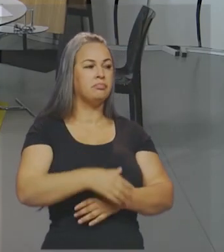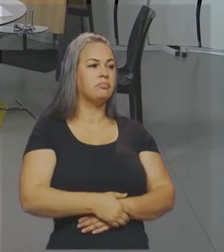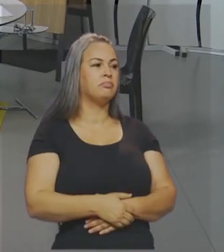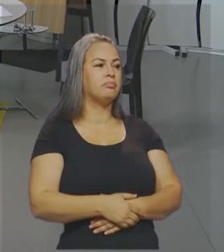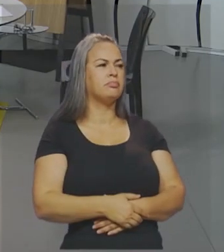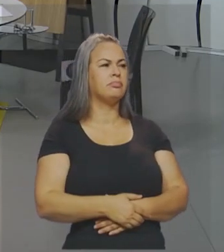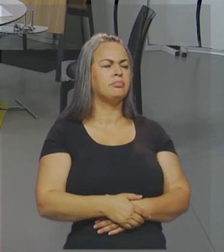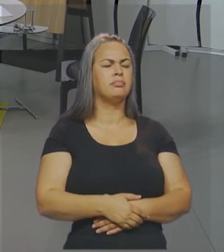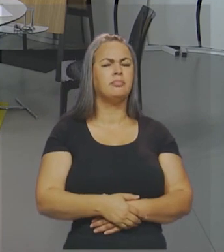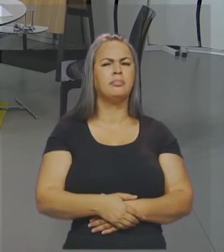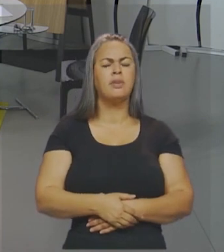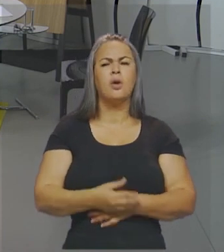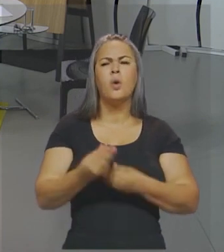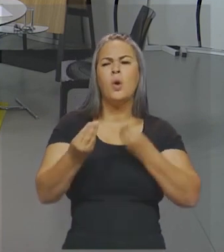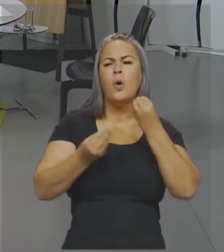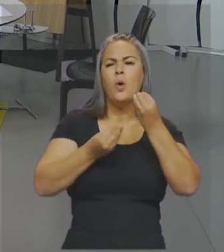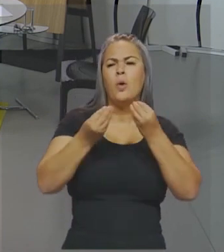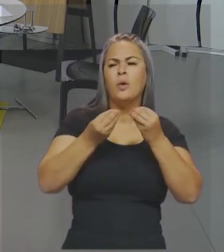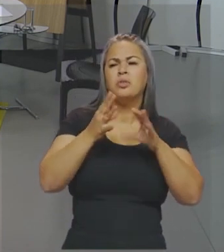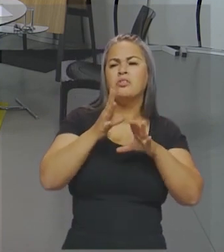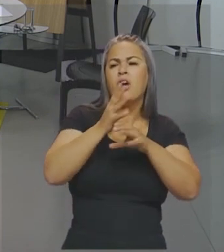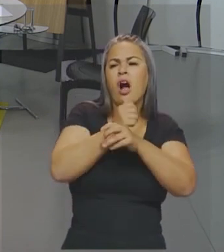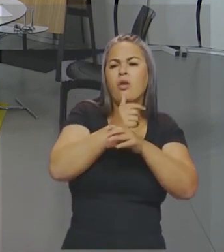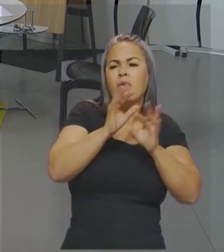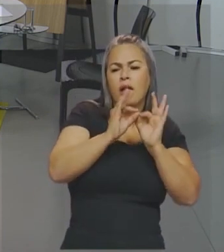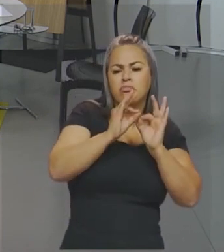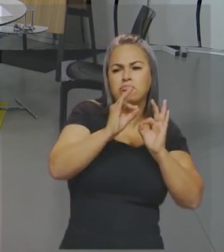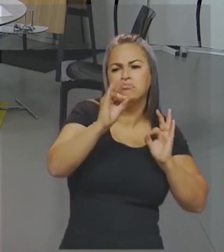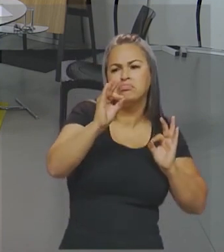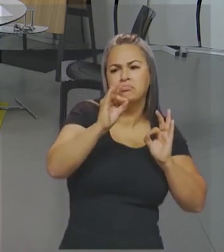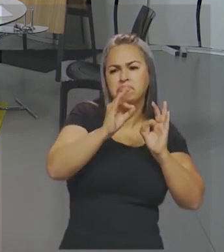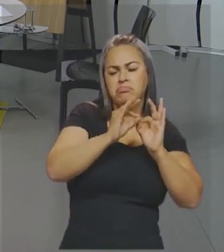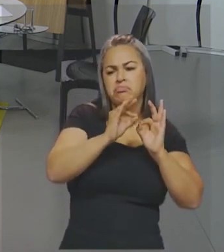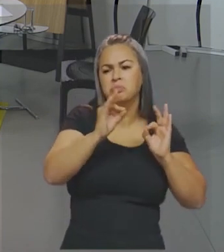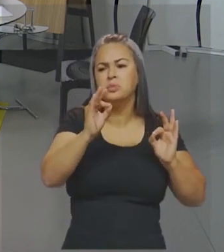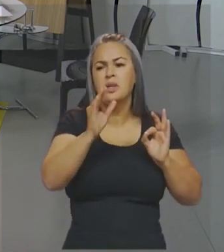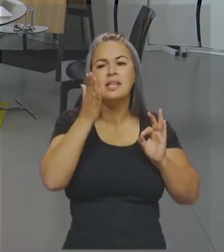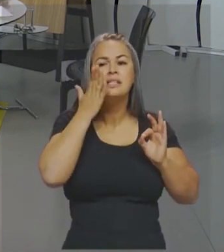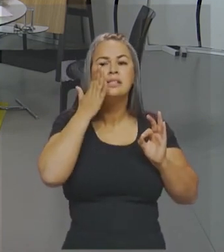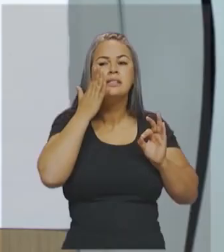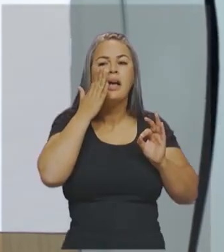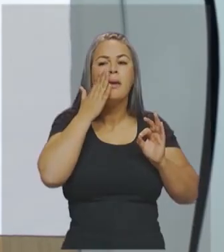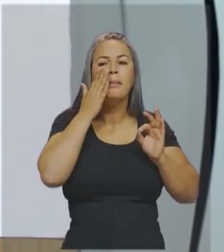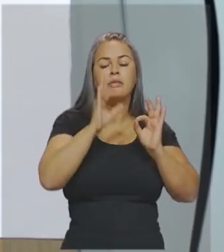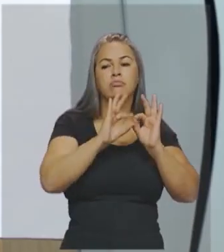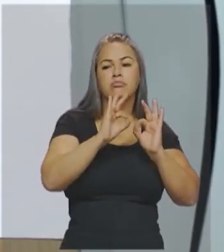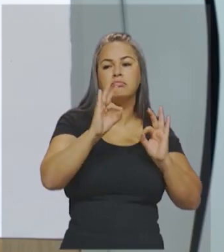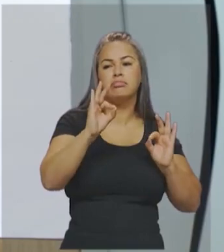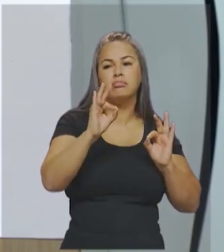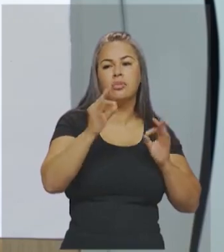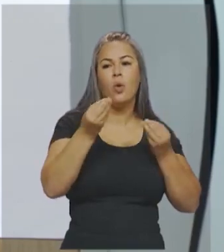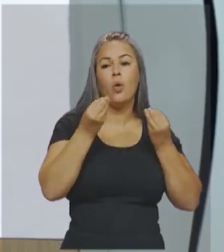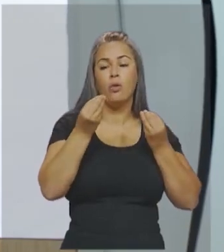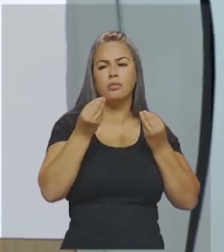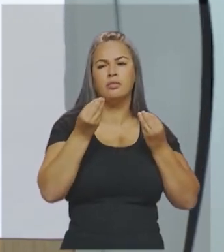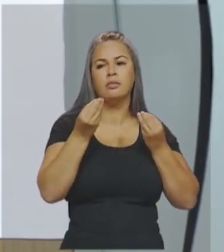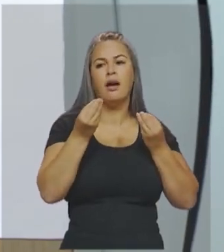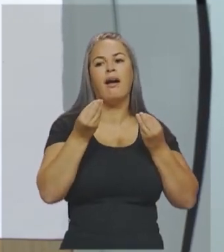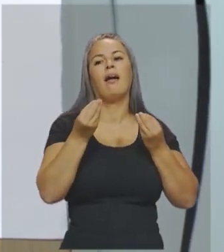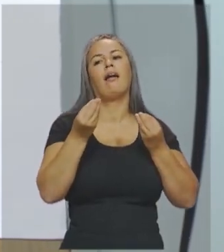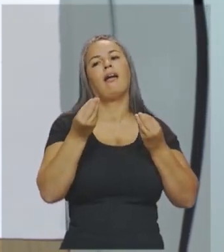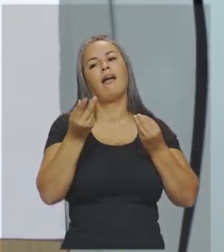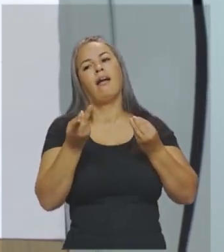Agora, para medir, né? Porque estava para construir e para medir. É o contrário,